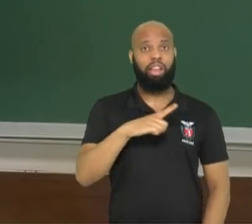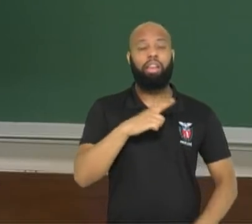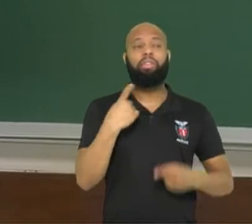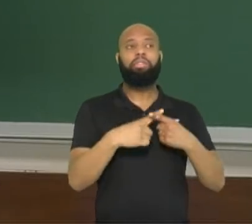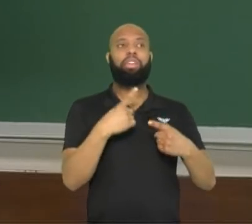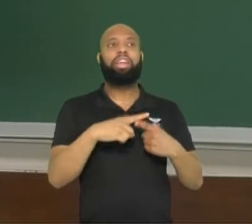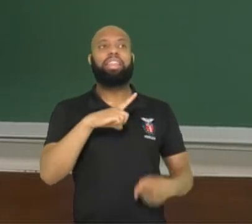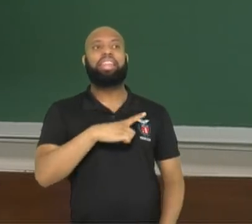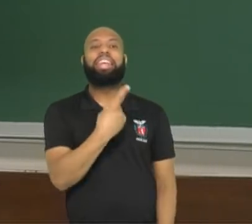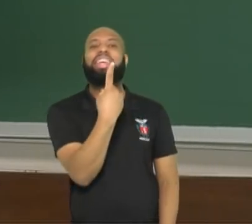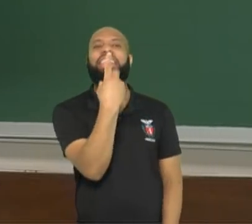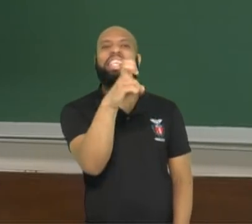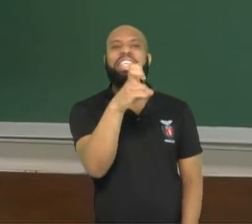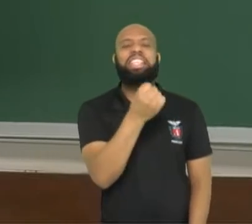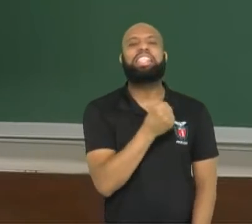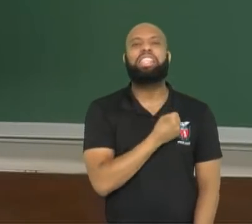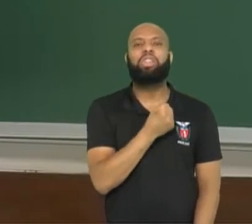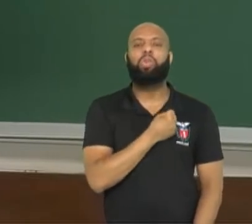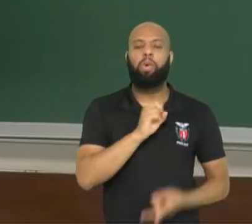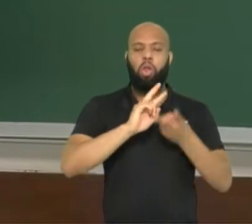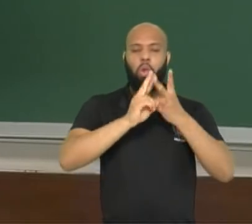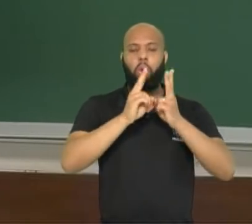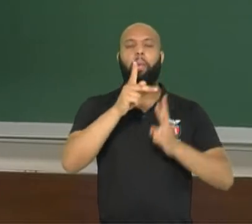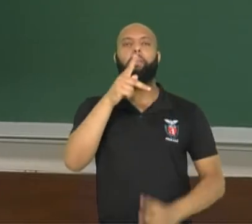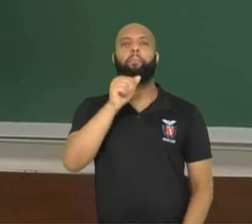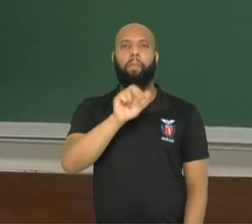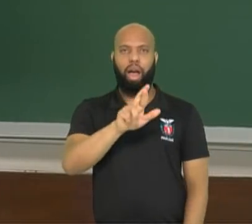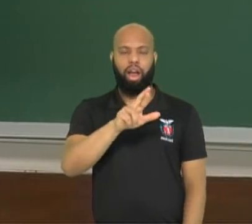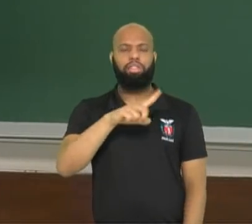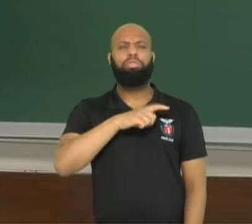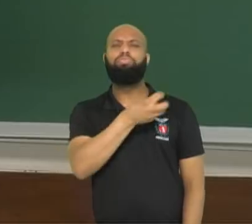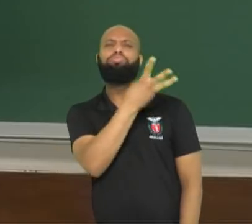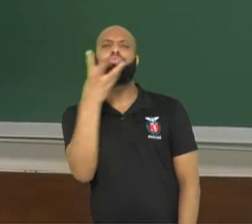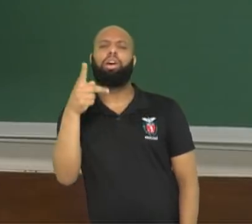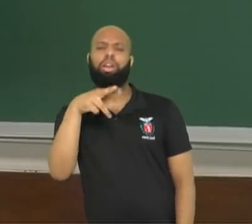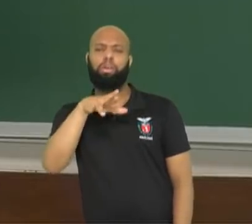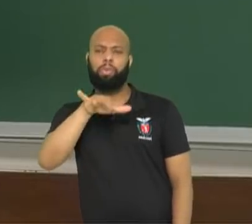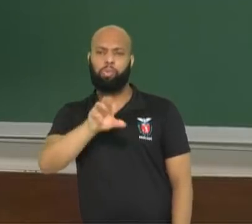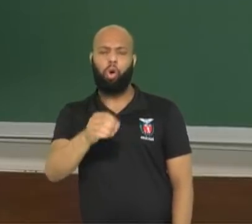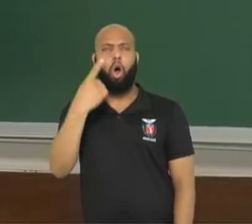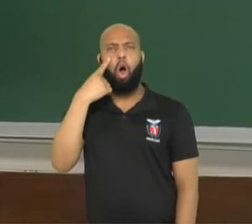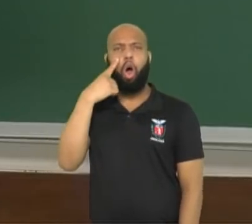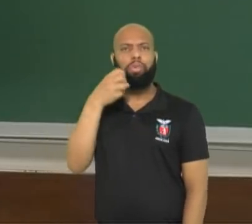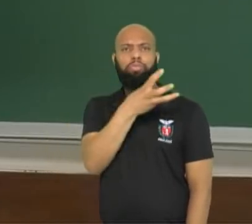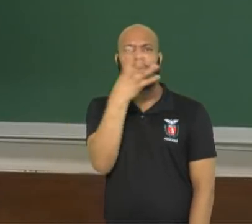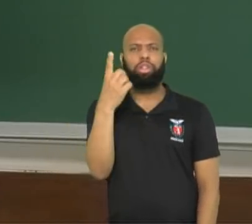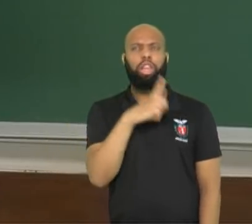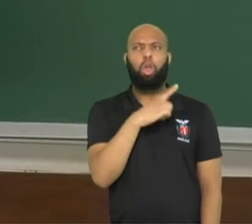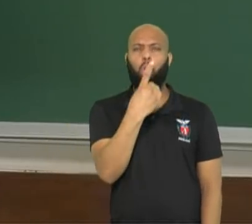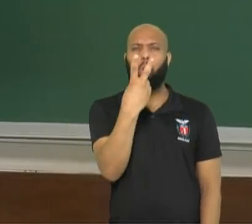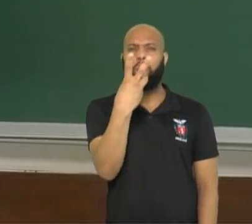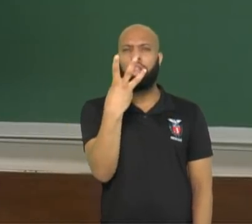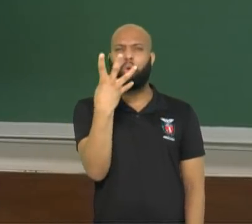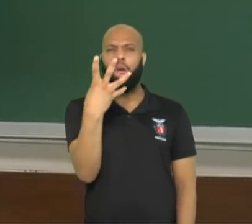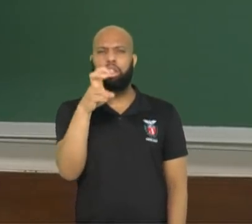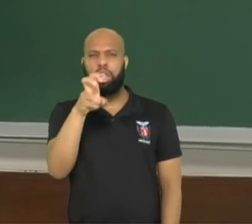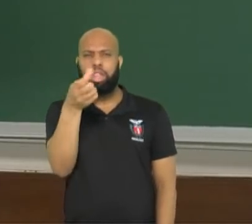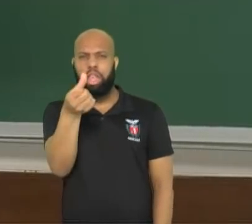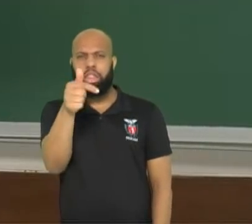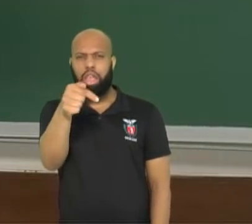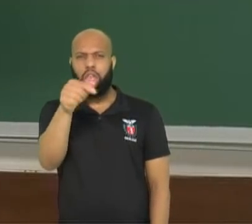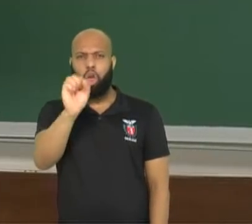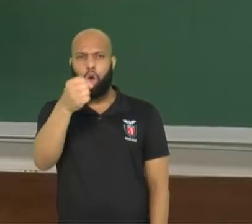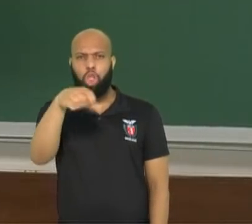nós temos 15 números pares. E nós temos quantos números primos? Se você contar aqui, ó, 1, 2, 3, 4, 5,